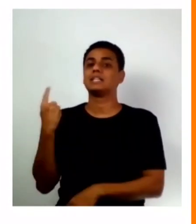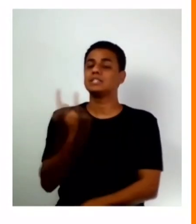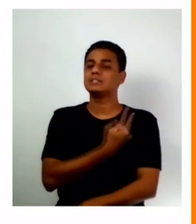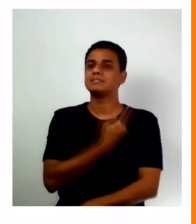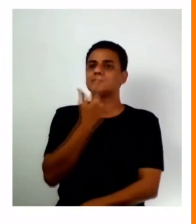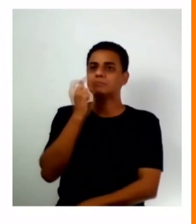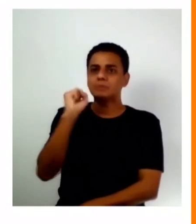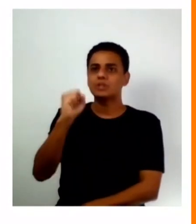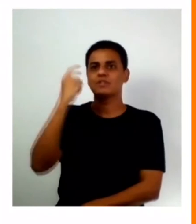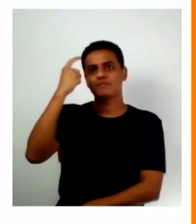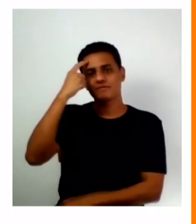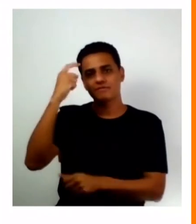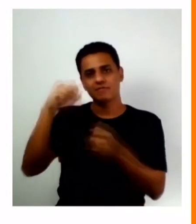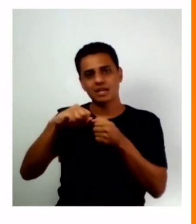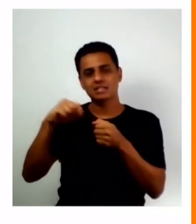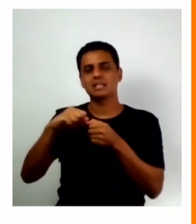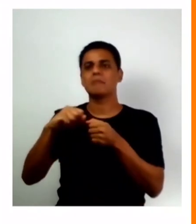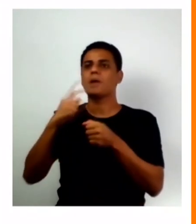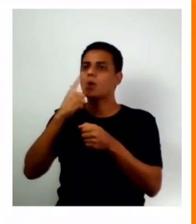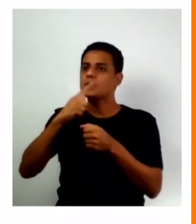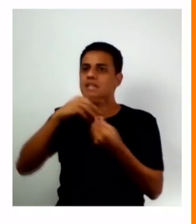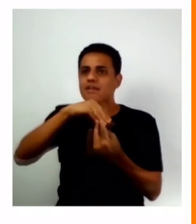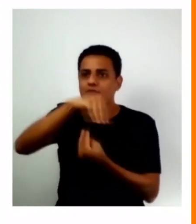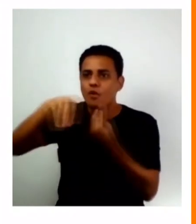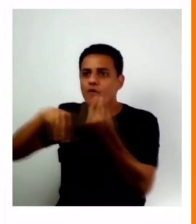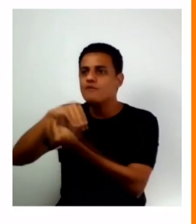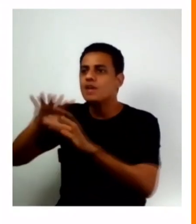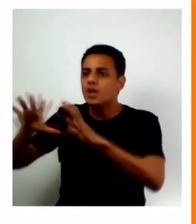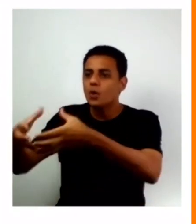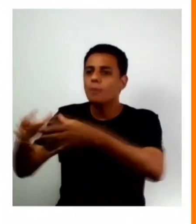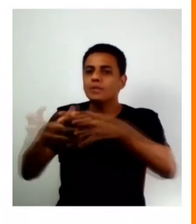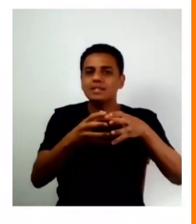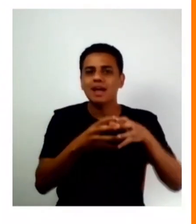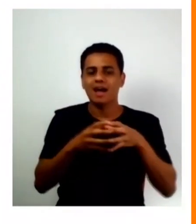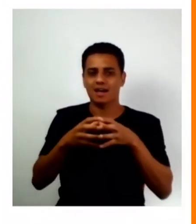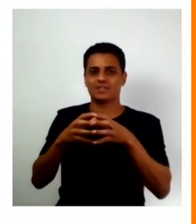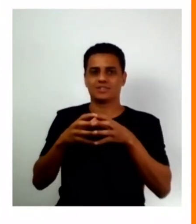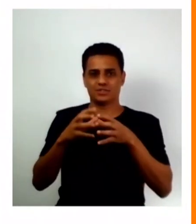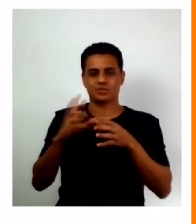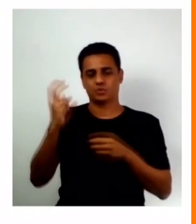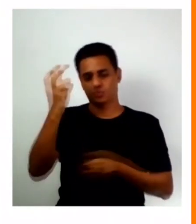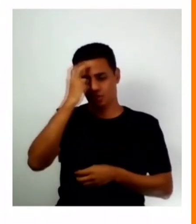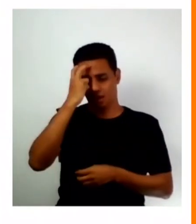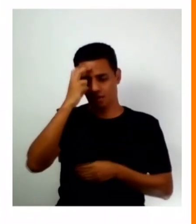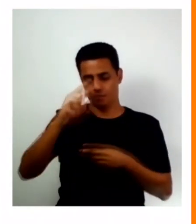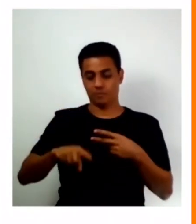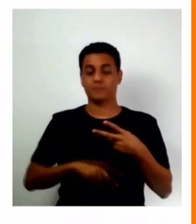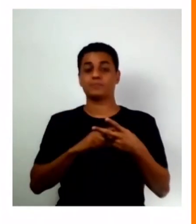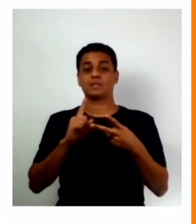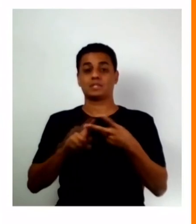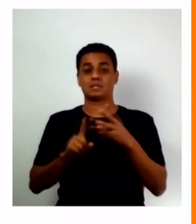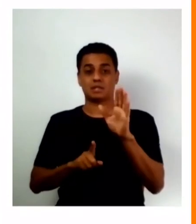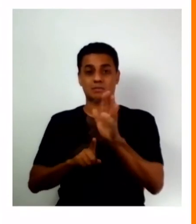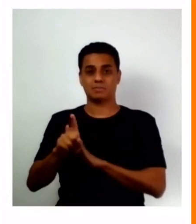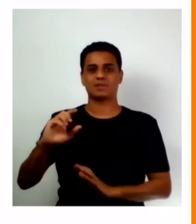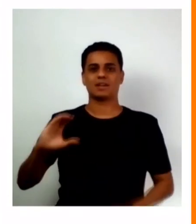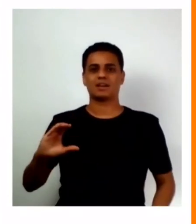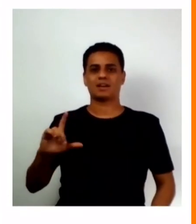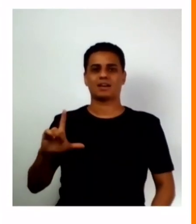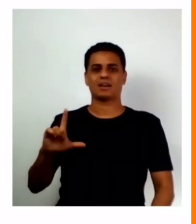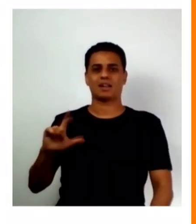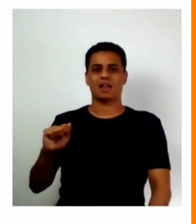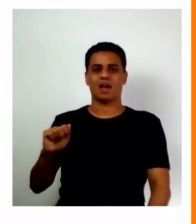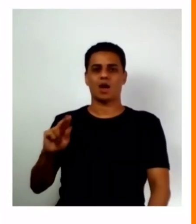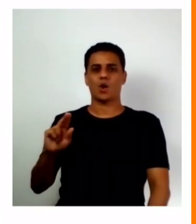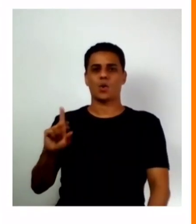amazônicas nesse contexto cultural? E a segunda é da Claudia, de Campo Grande, ela pergunta o seguinte, como